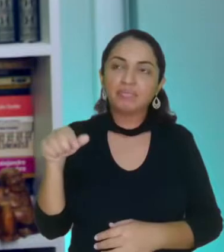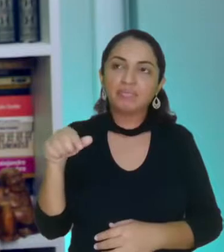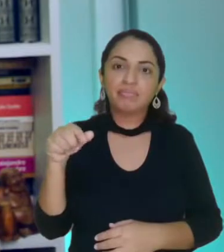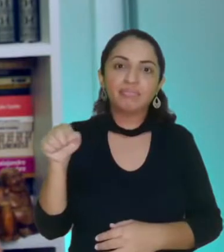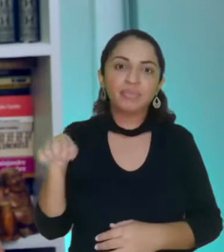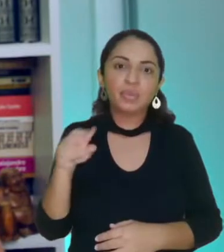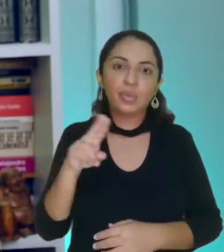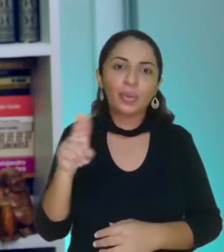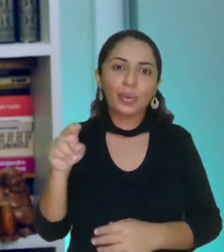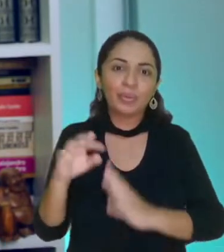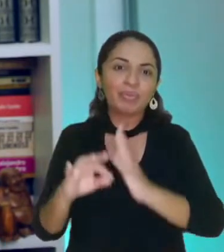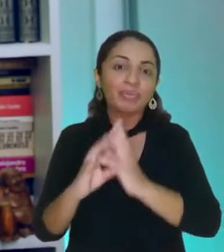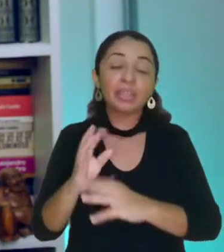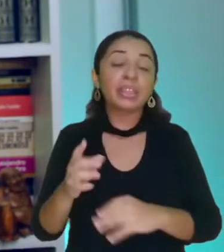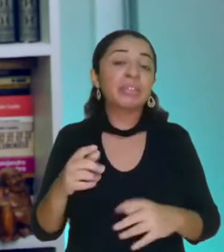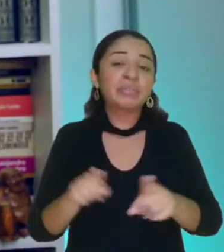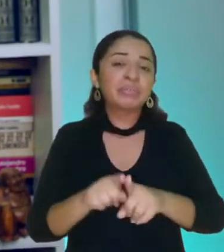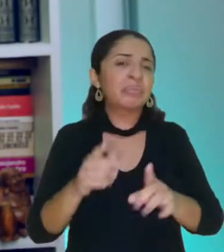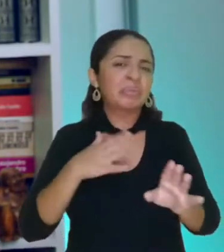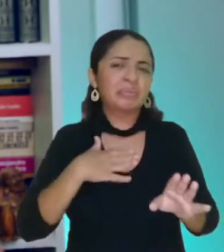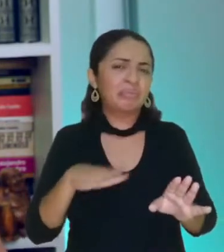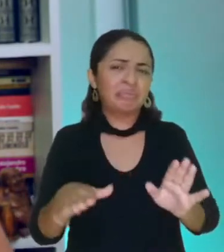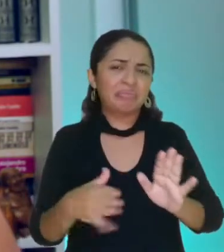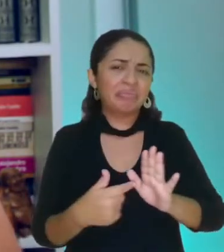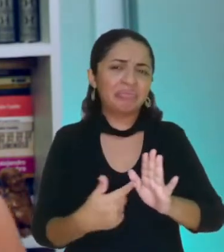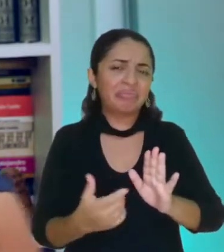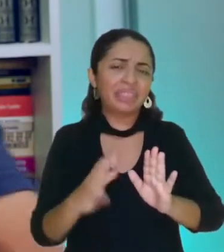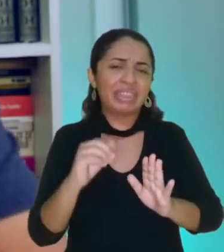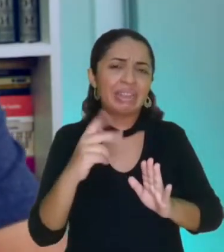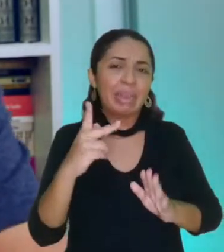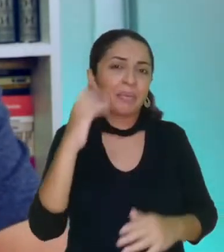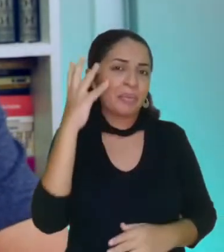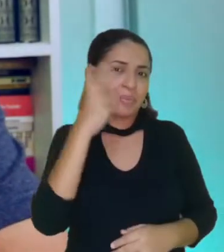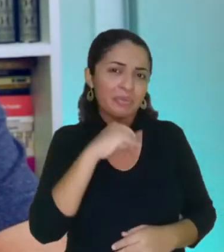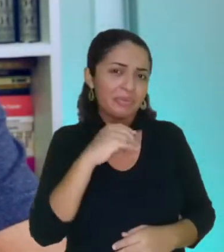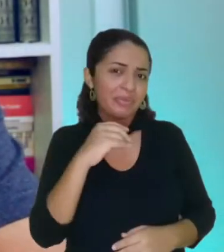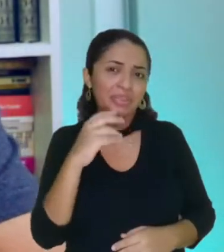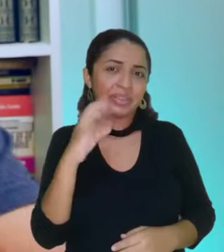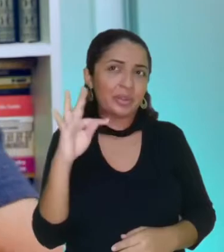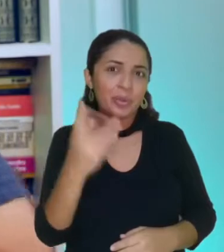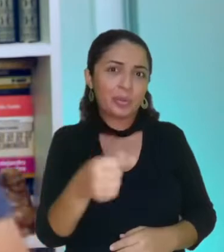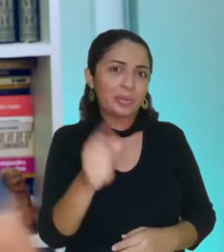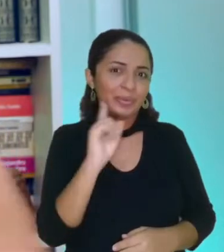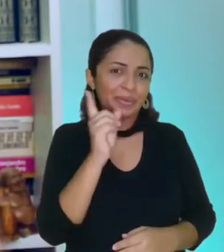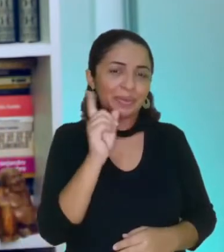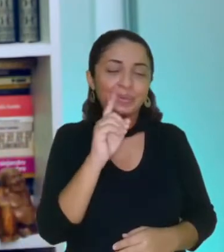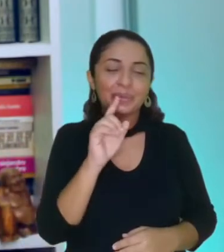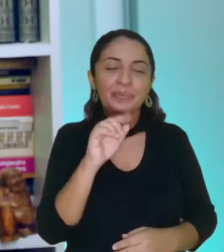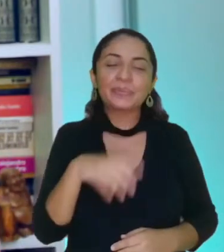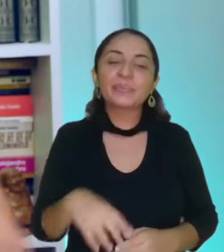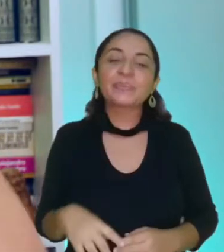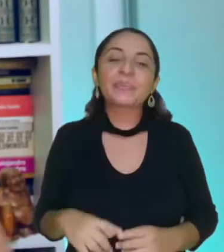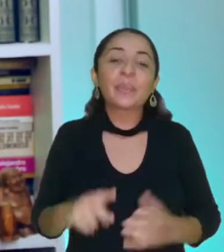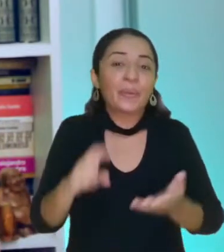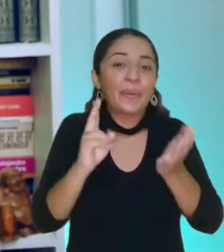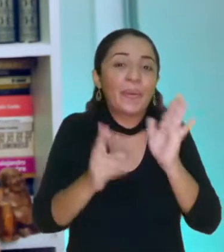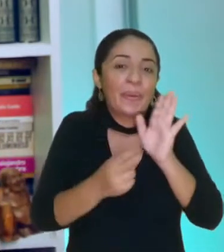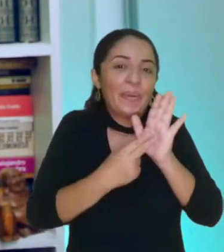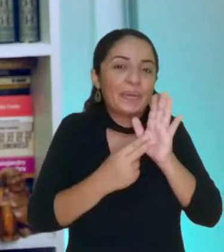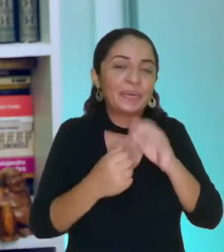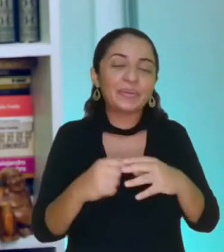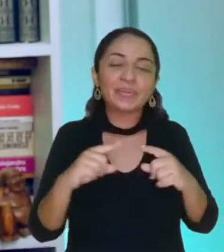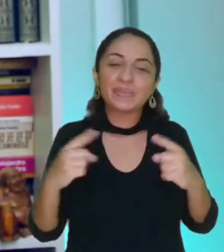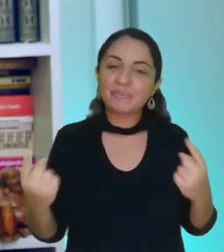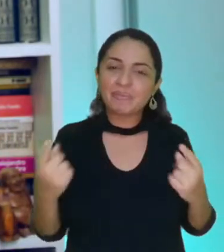assim. Também não gostei dessa capa, né? Nem todas as capas são bonitas, né? Convenhamos. Mas isso